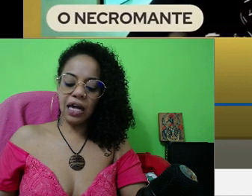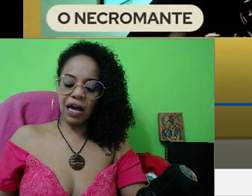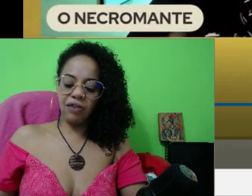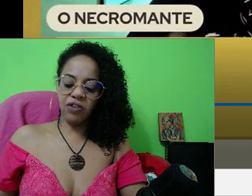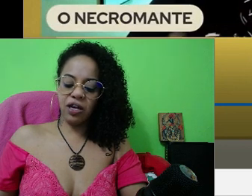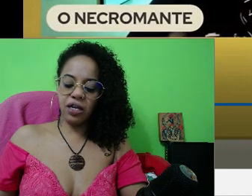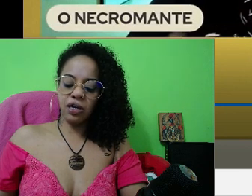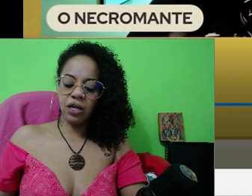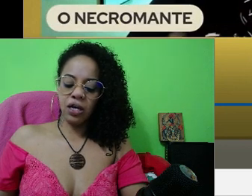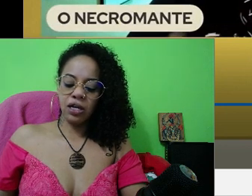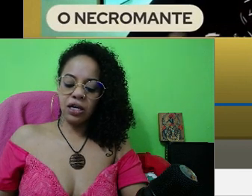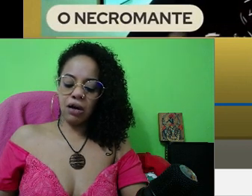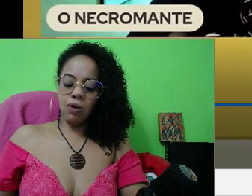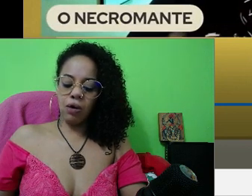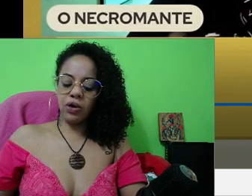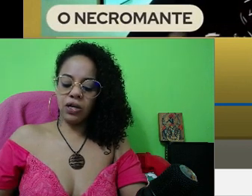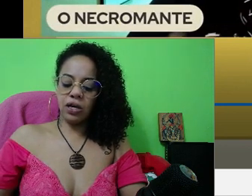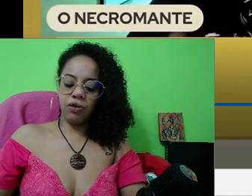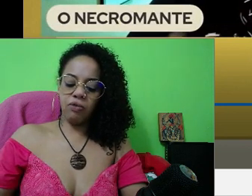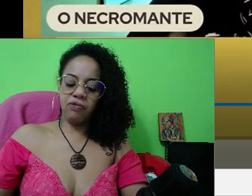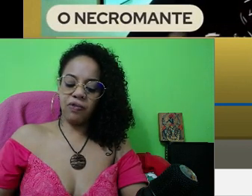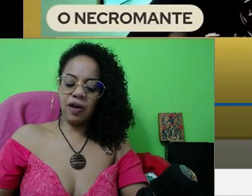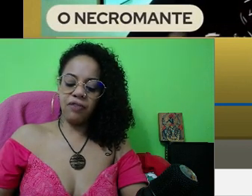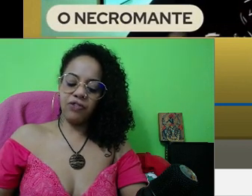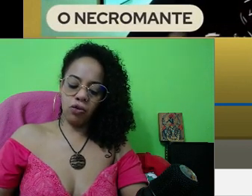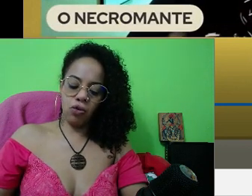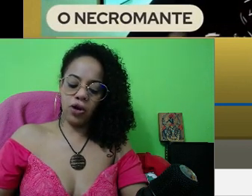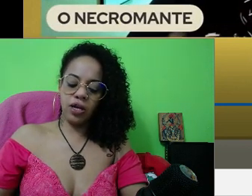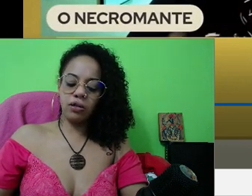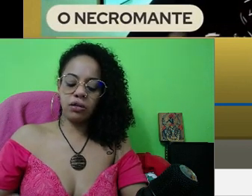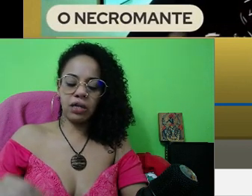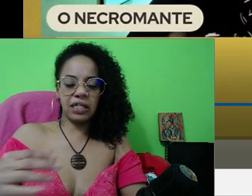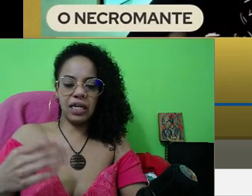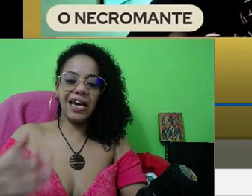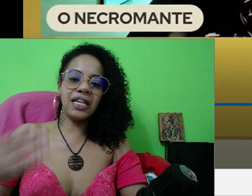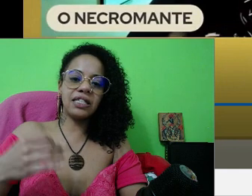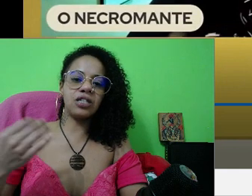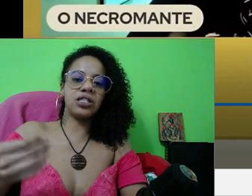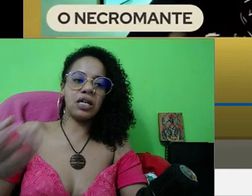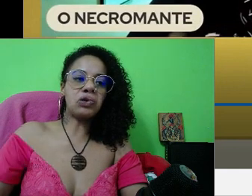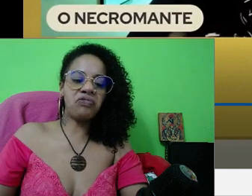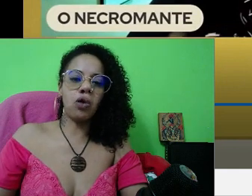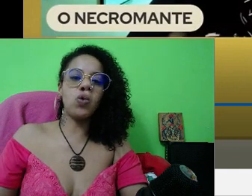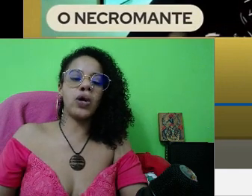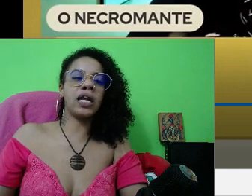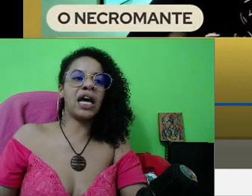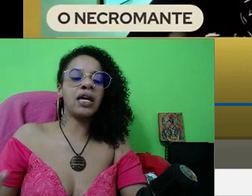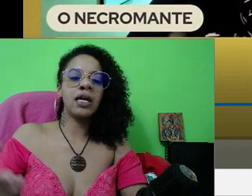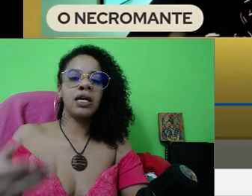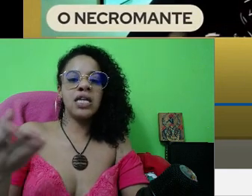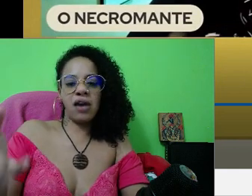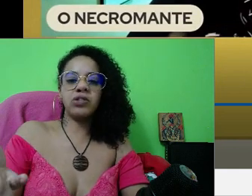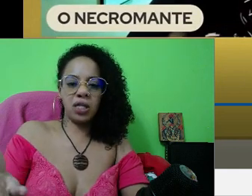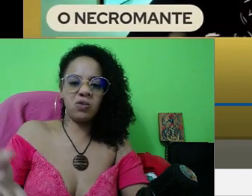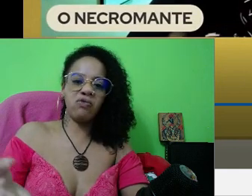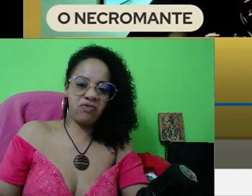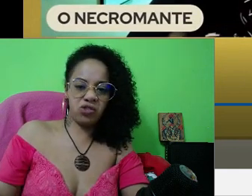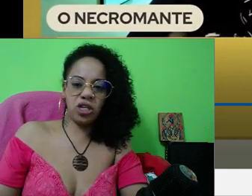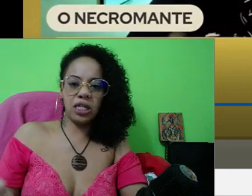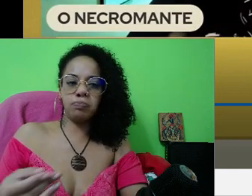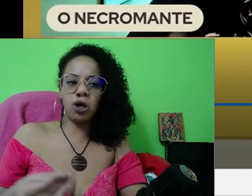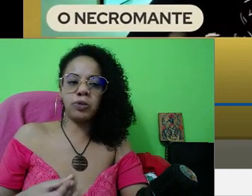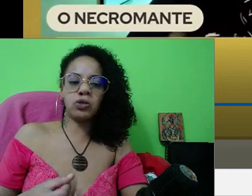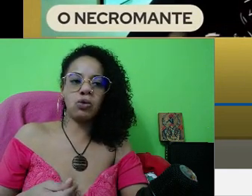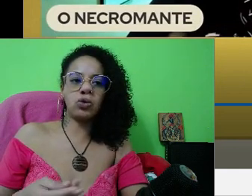essa Live aí na qual ele eu ele falou oi quer dizer ele está dizendo que falou oi né E aí vocês